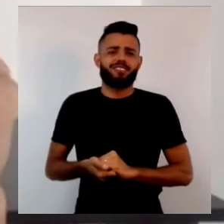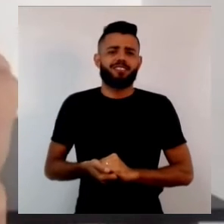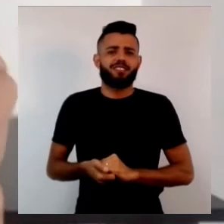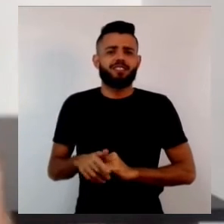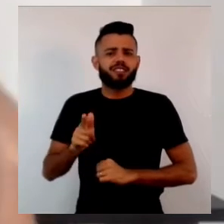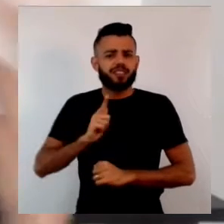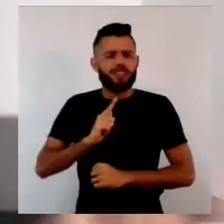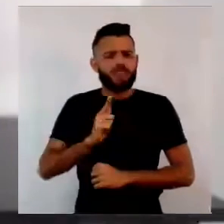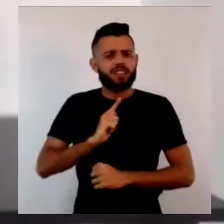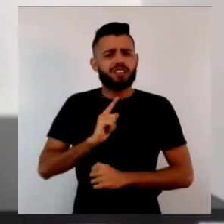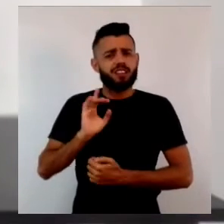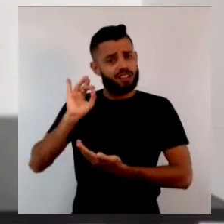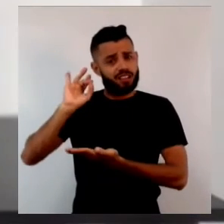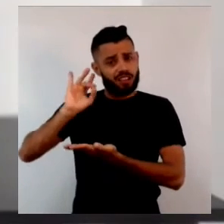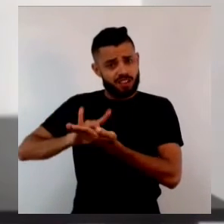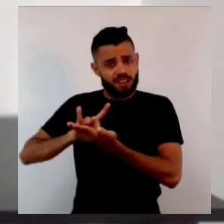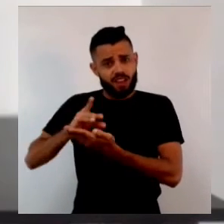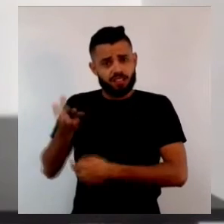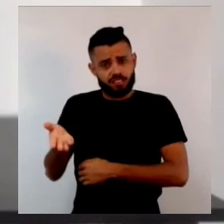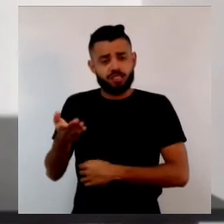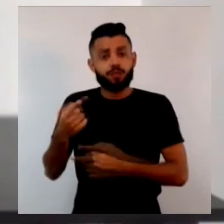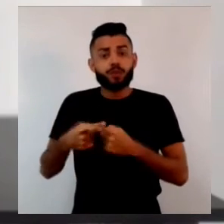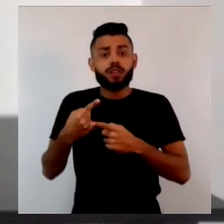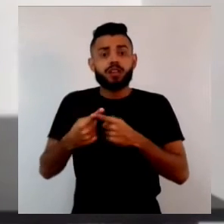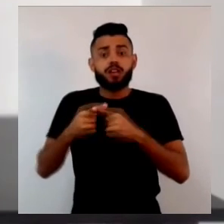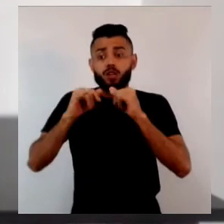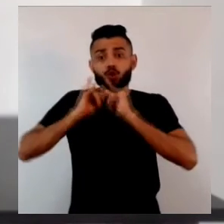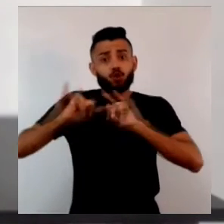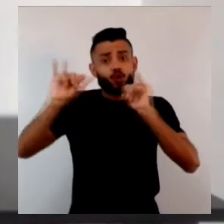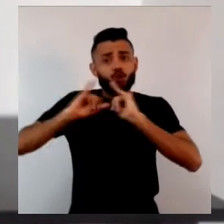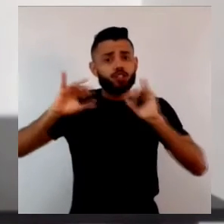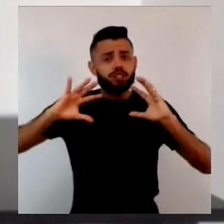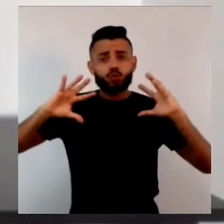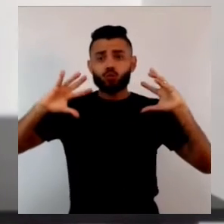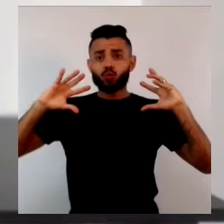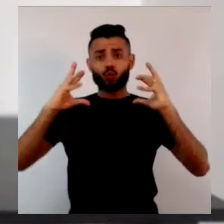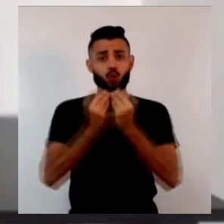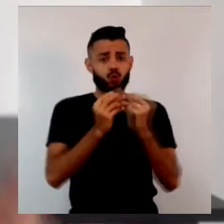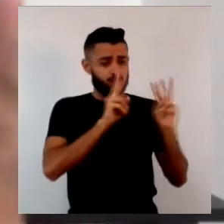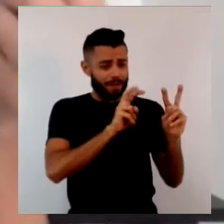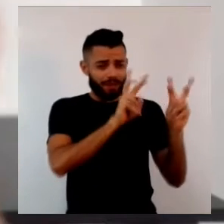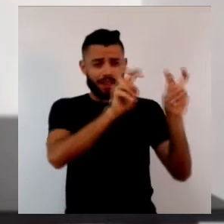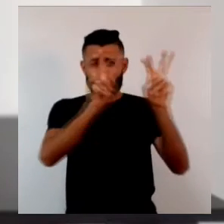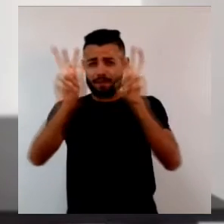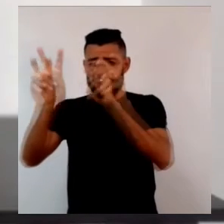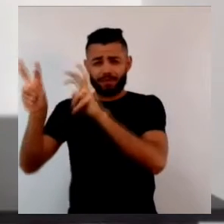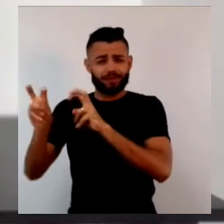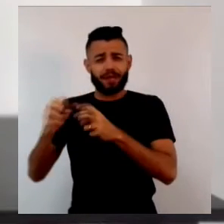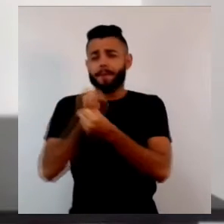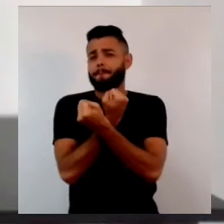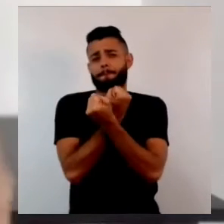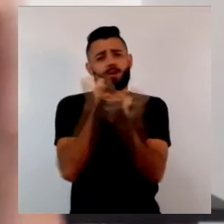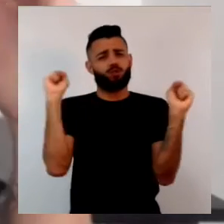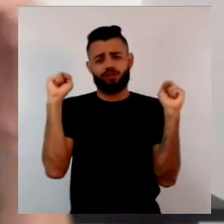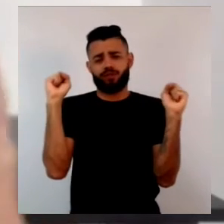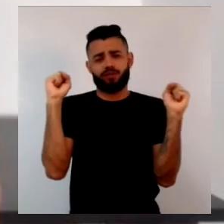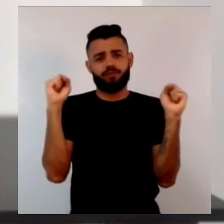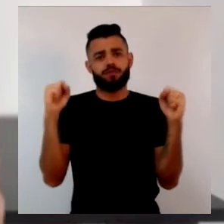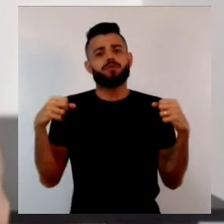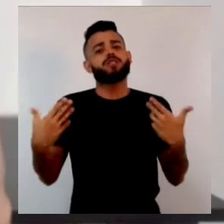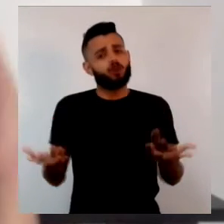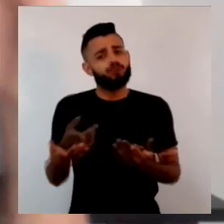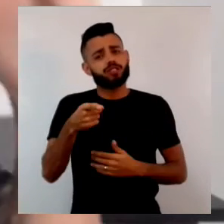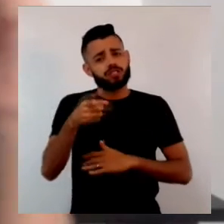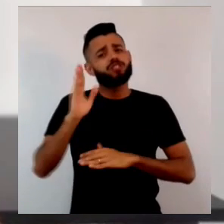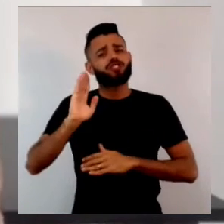realidade, porque é impossível dar todas as notícias que acontecem no mundo. Humanamente impossível, nunca vai acontecer. Então você já é parte nesse momento. Você